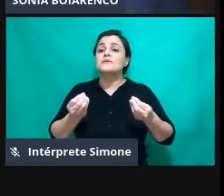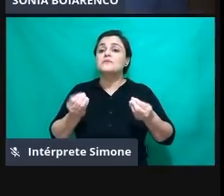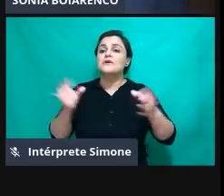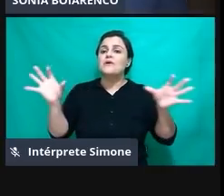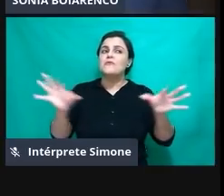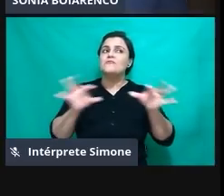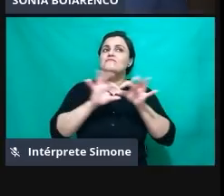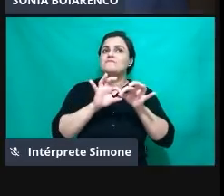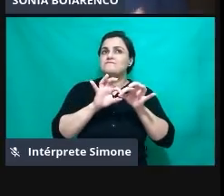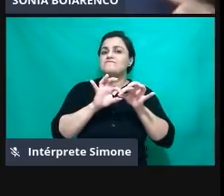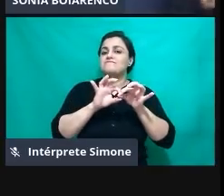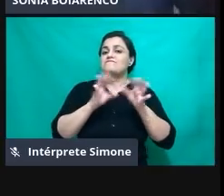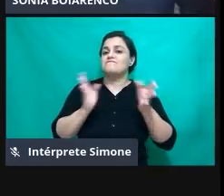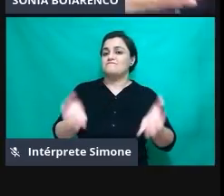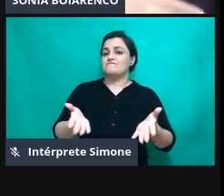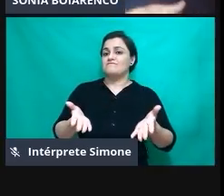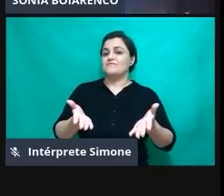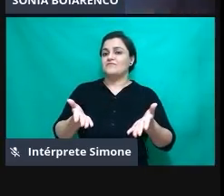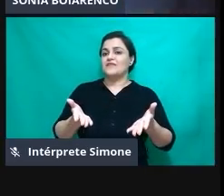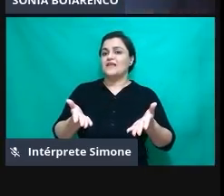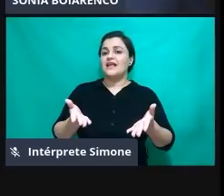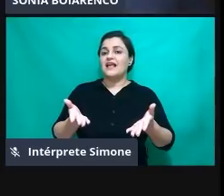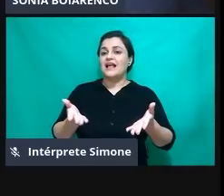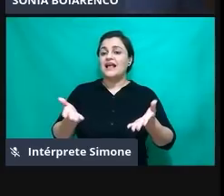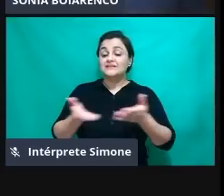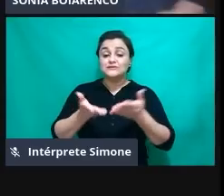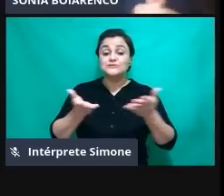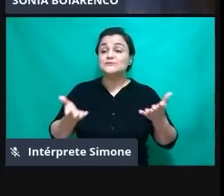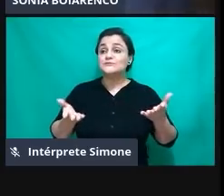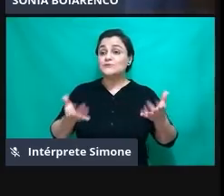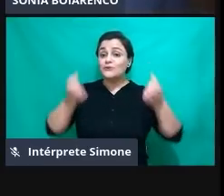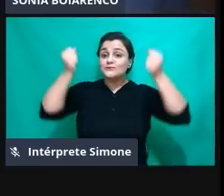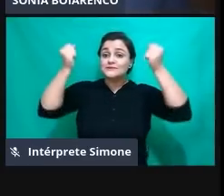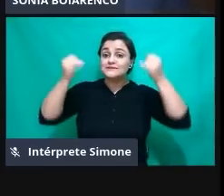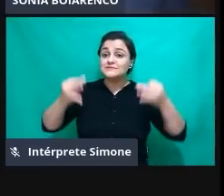raciocínio geográfico. Se eu juntar o pensamento